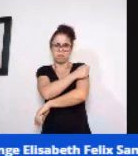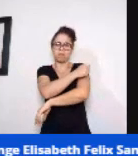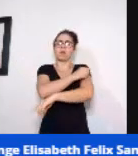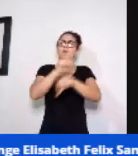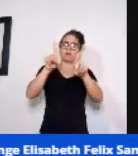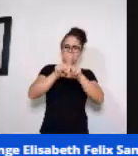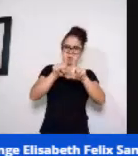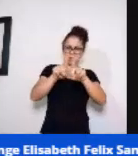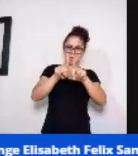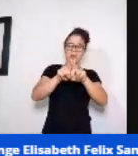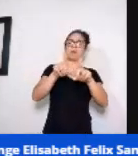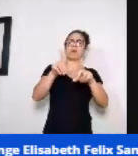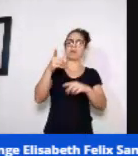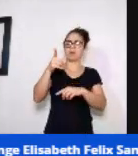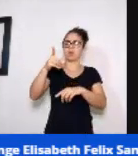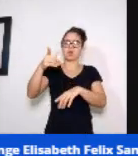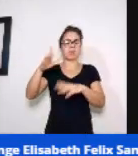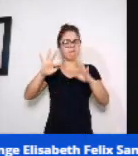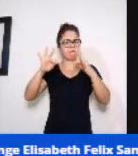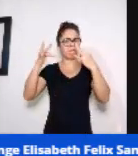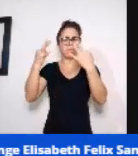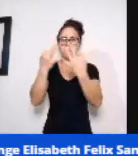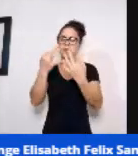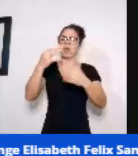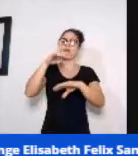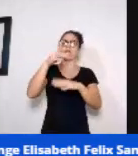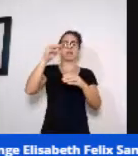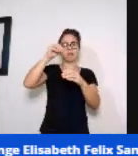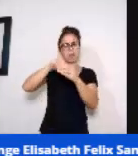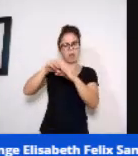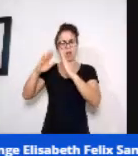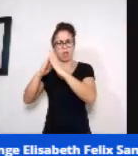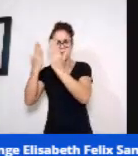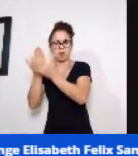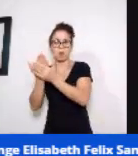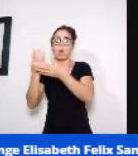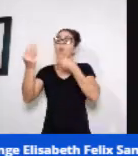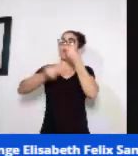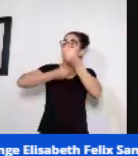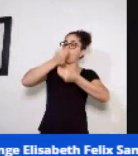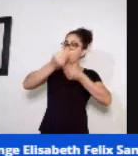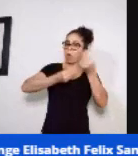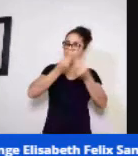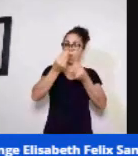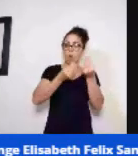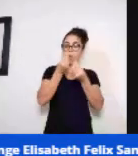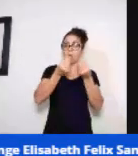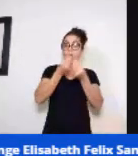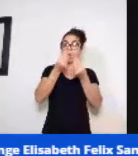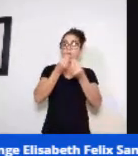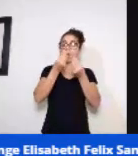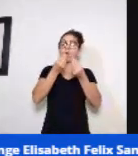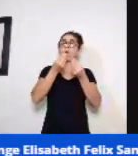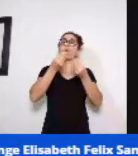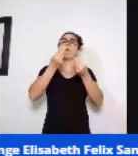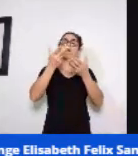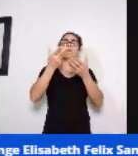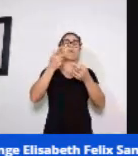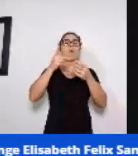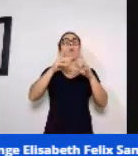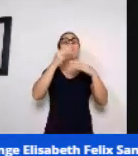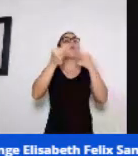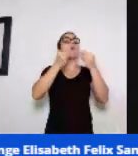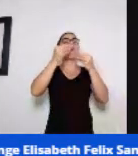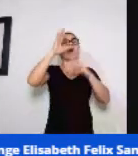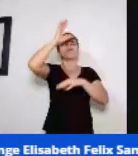pela unidade e, principalmente, como nós iríamos considerar os níveis de aprendizagem existentes